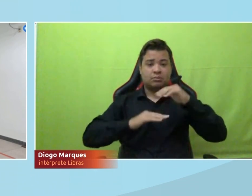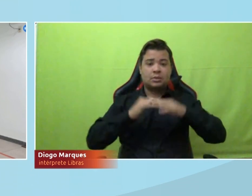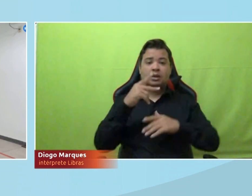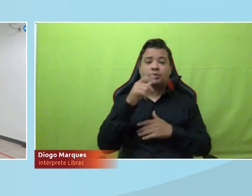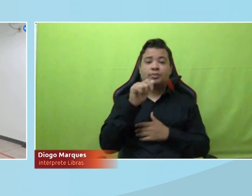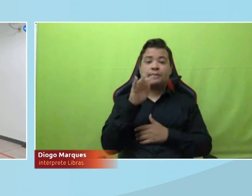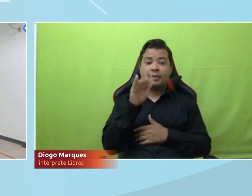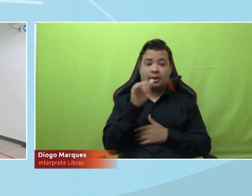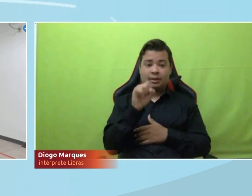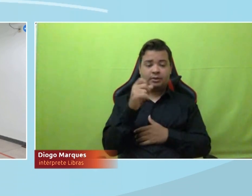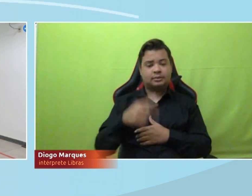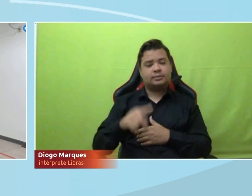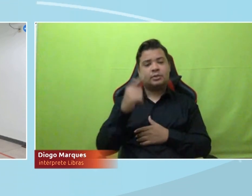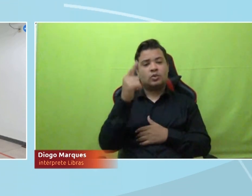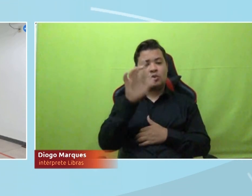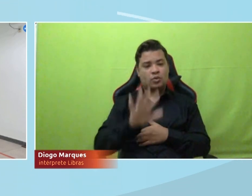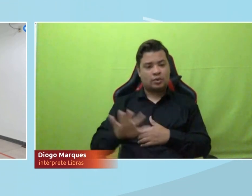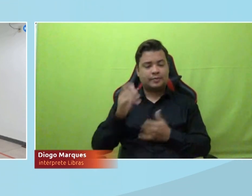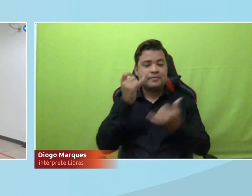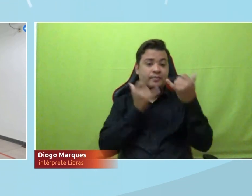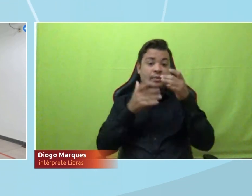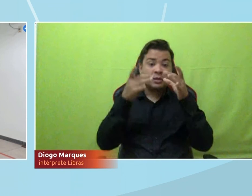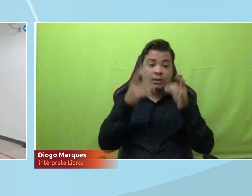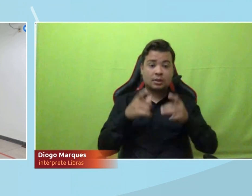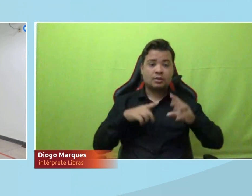Para mais informações, acesse o site